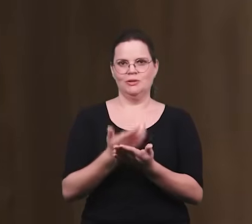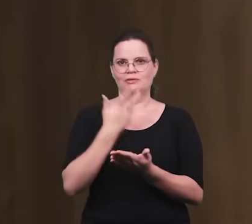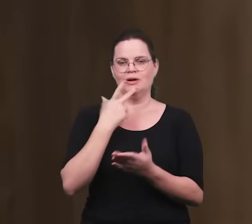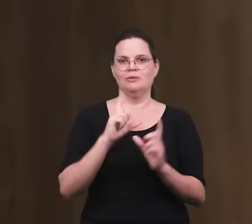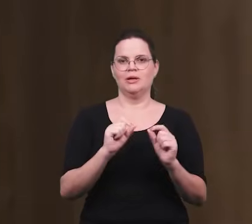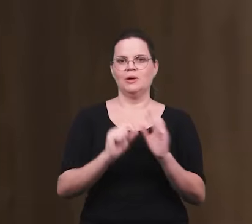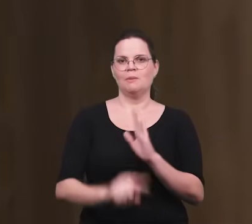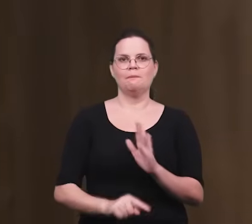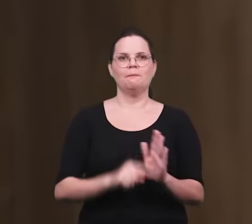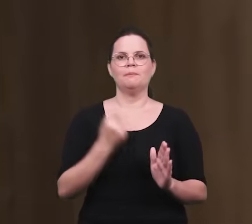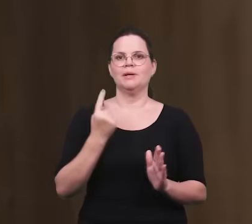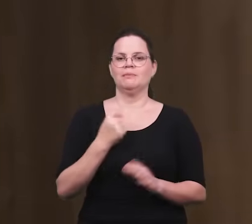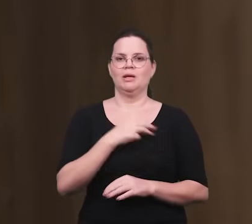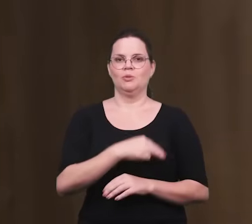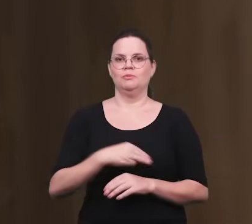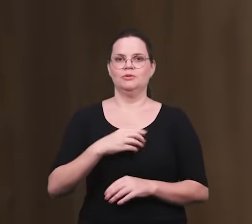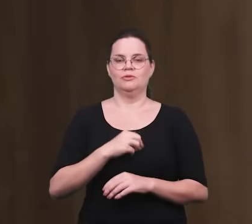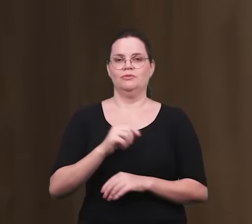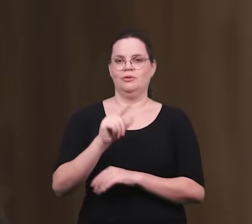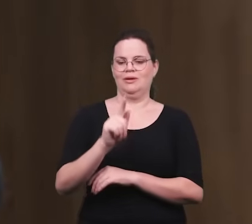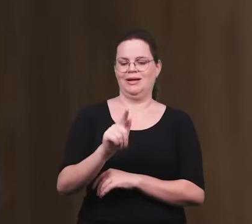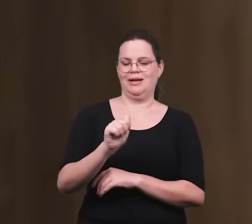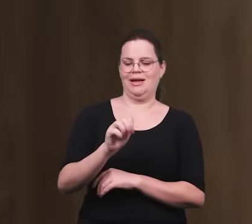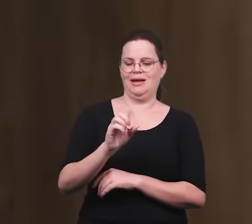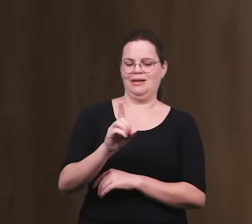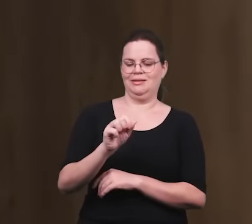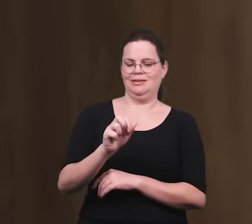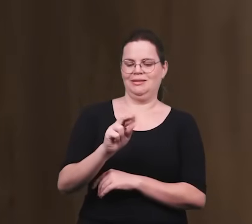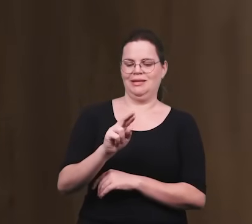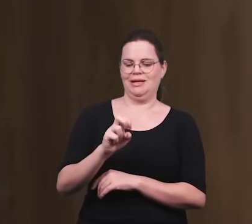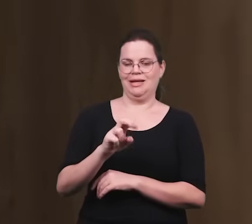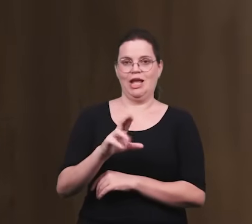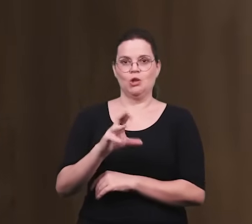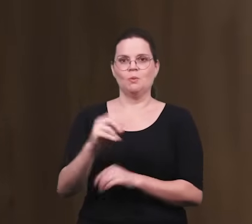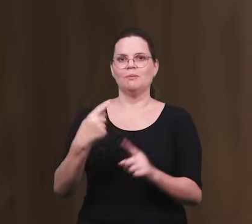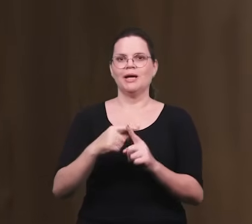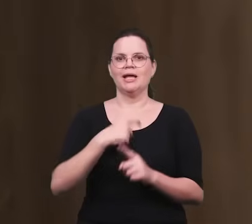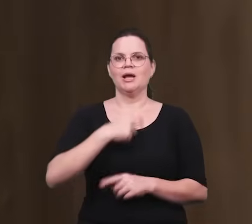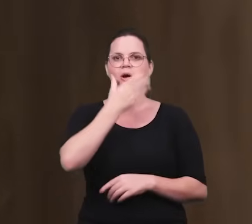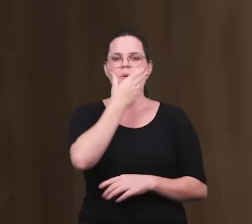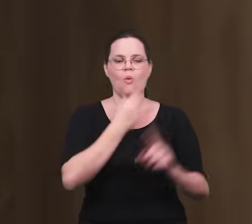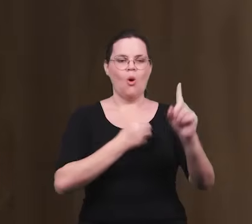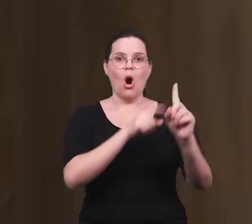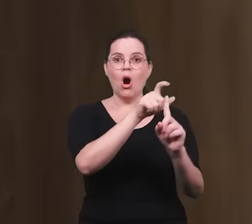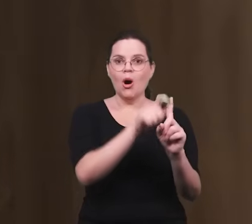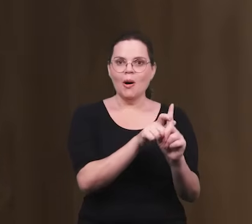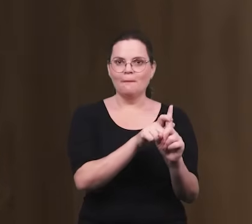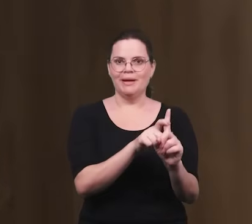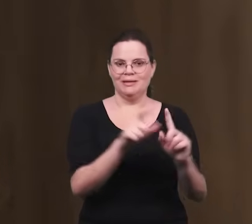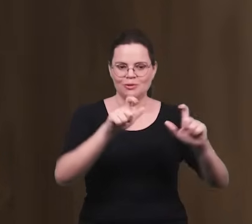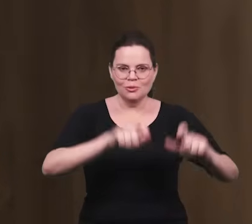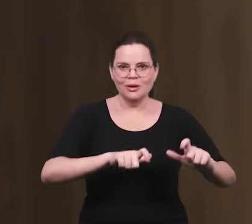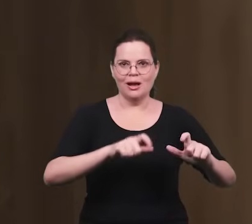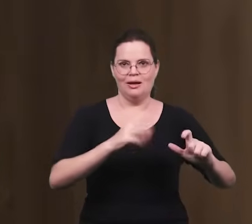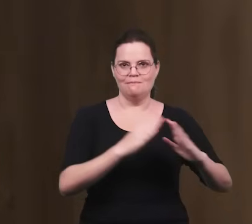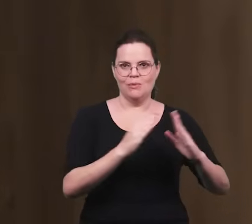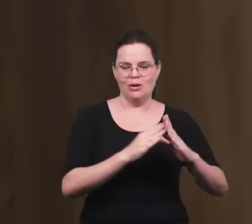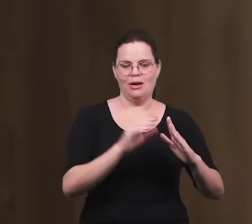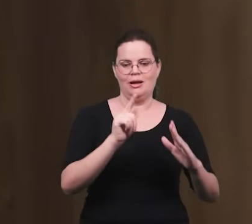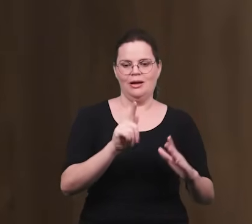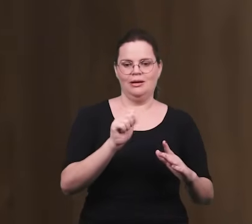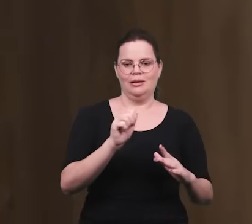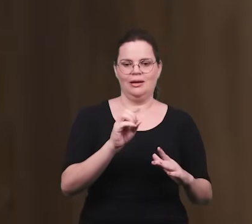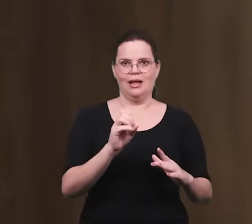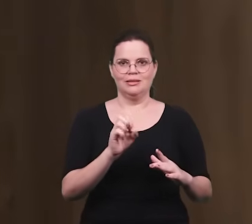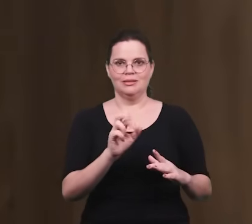Gadareno. Quando Jesus salvou aquele rapaz, que ele vivia nos sepulcros, era uma situação muito difícil. Foi uma